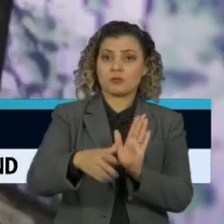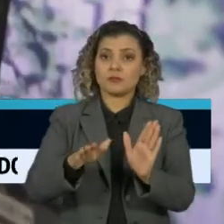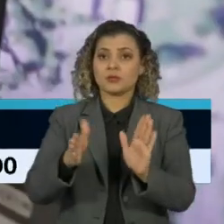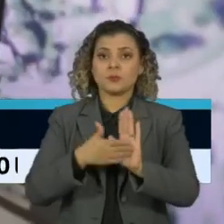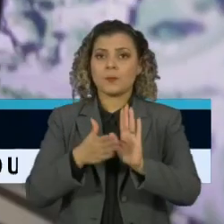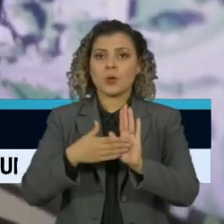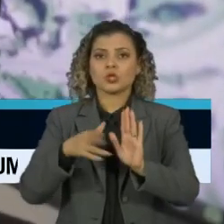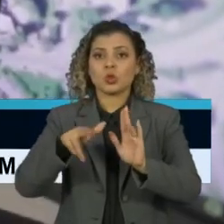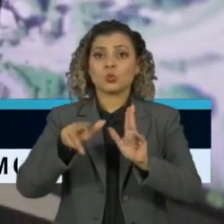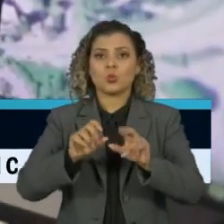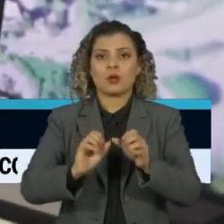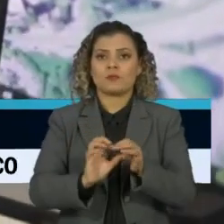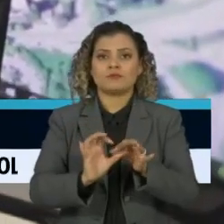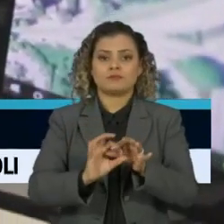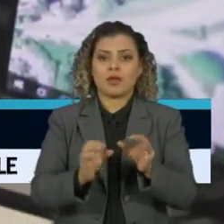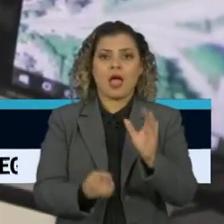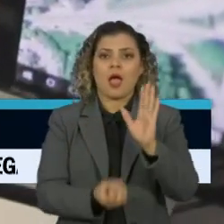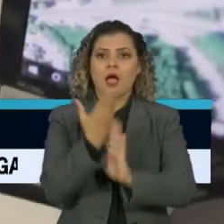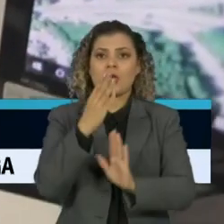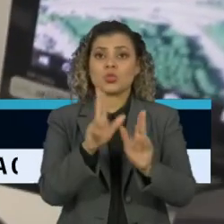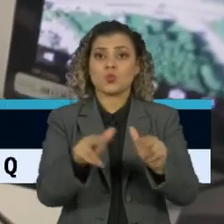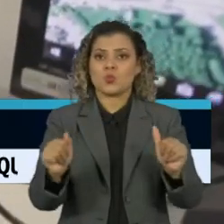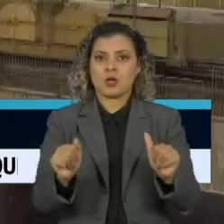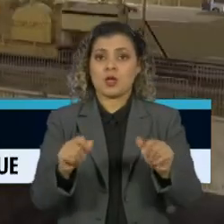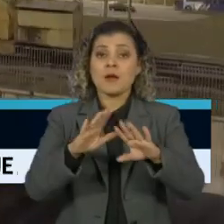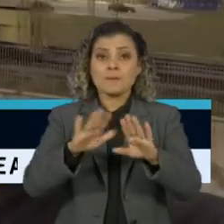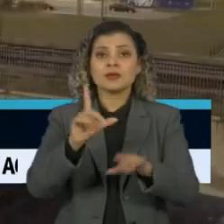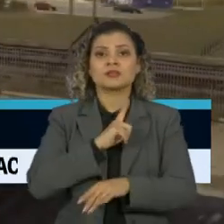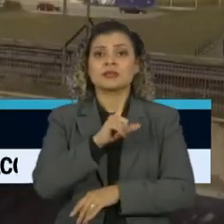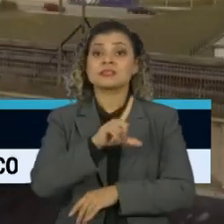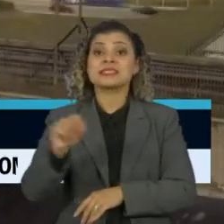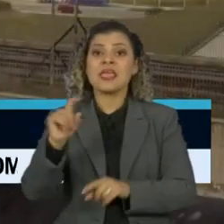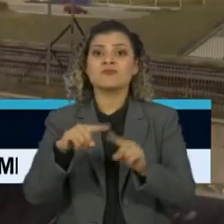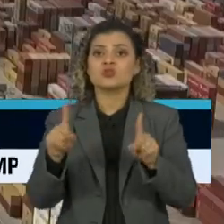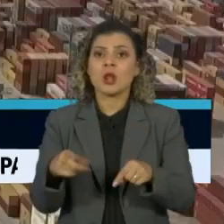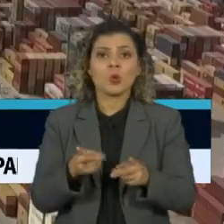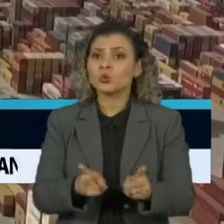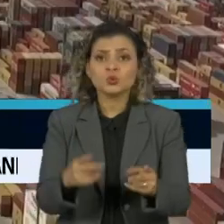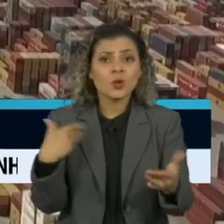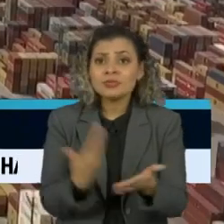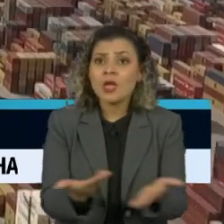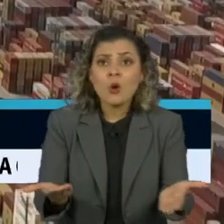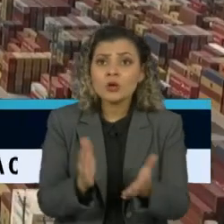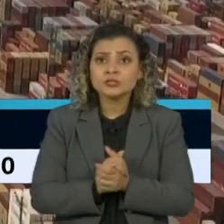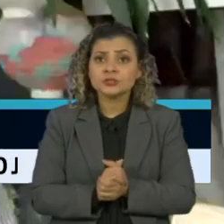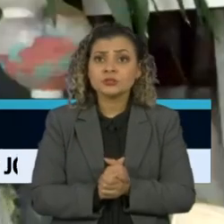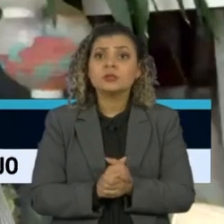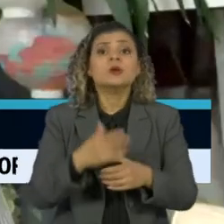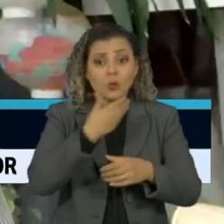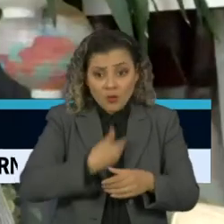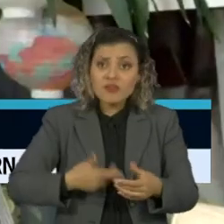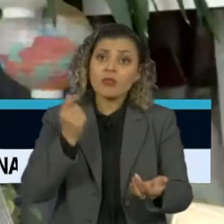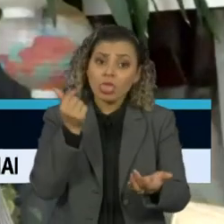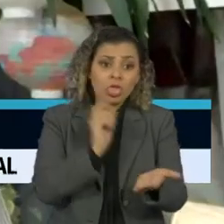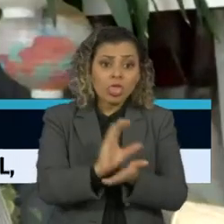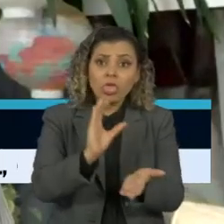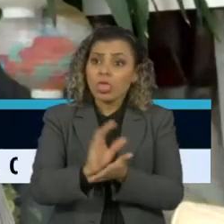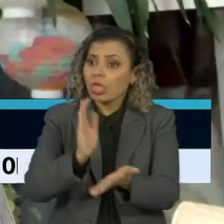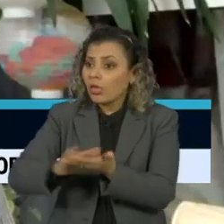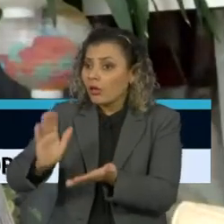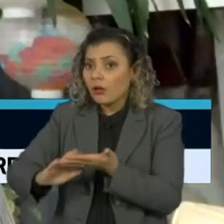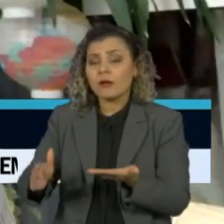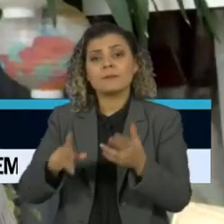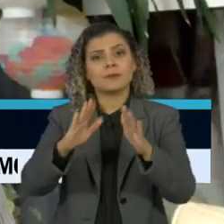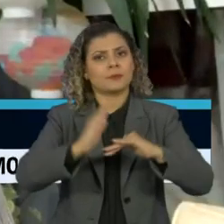nunca saiu do papel, mas a companhia ainda possui mais de 100 funcionários e depende do socorro da União. Mas esse especialista faz